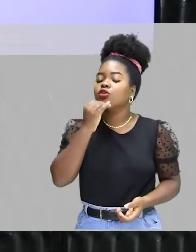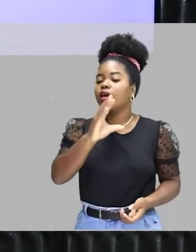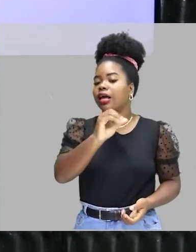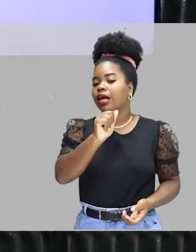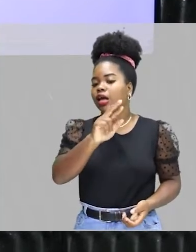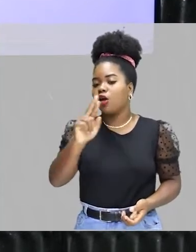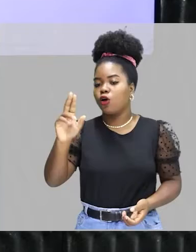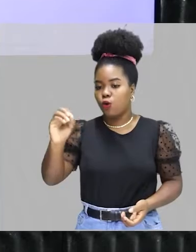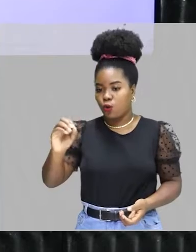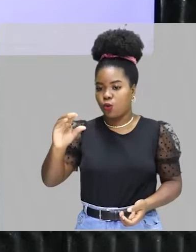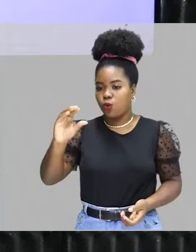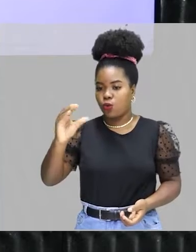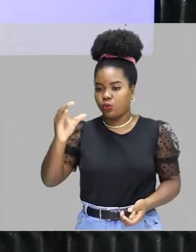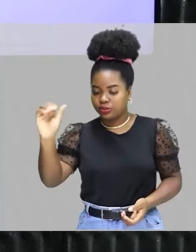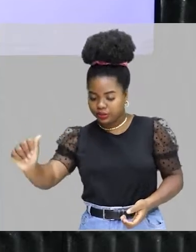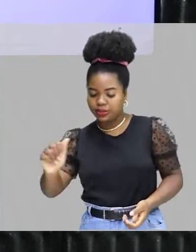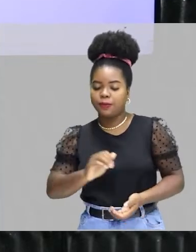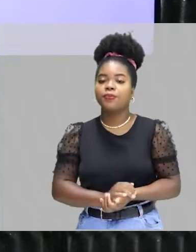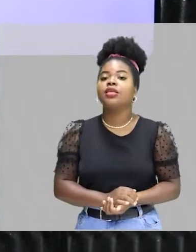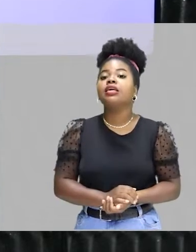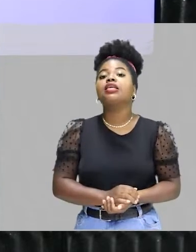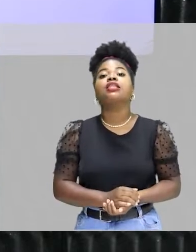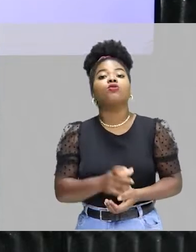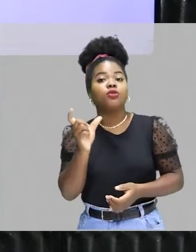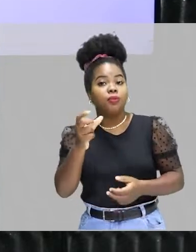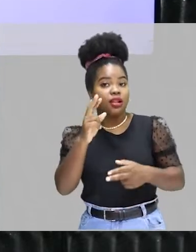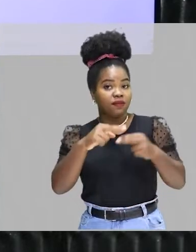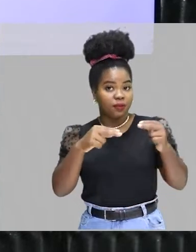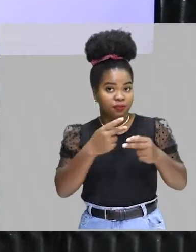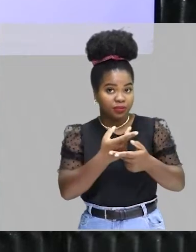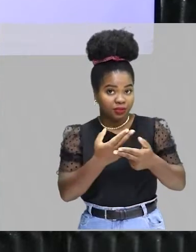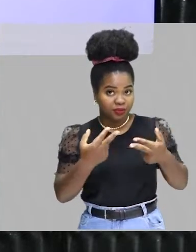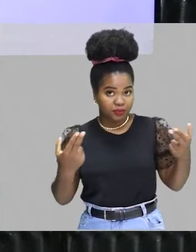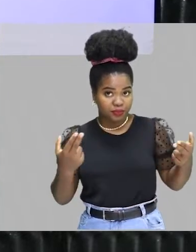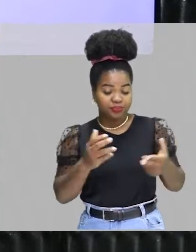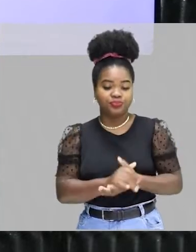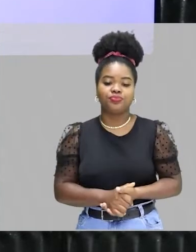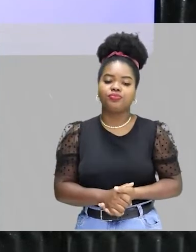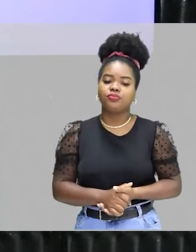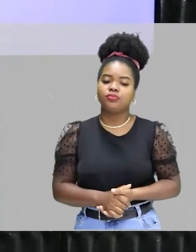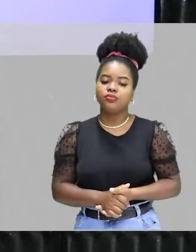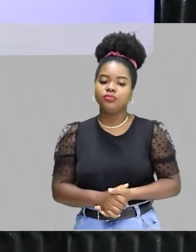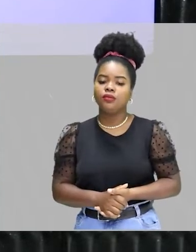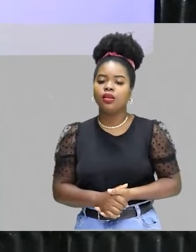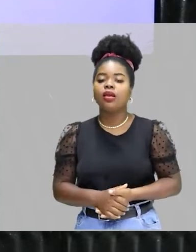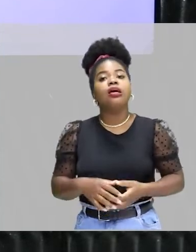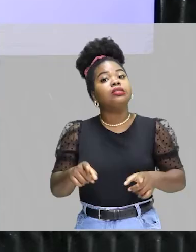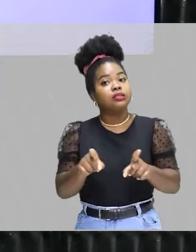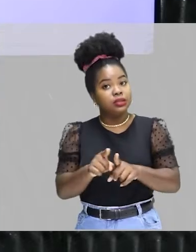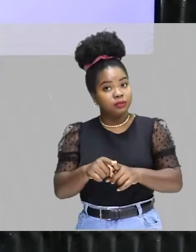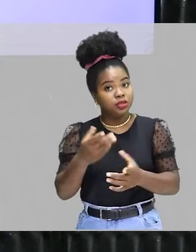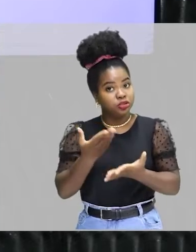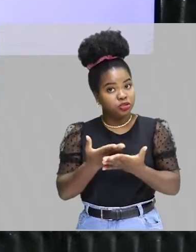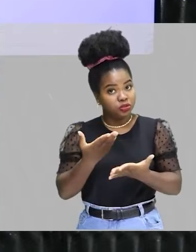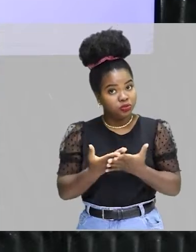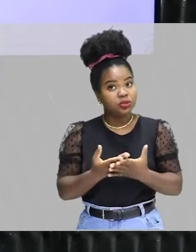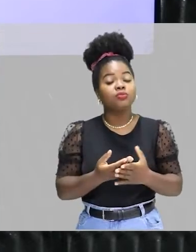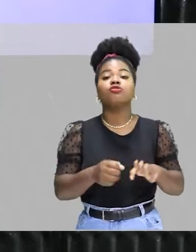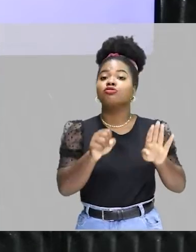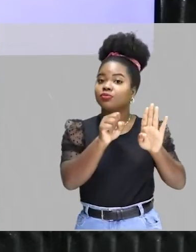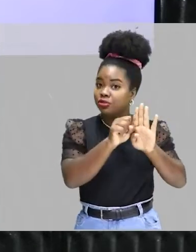derivadas. Palavras que não vêm de outras palavras, são palavras primitivas. Nós estudamos isso também lá nos substantivos,